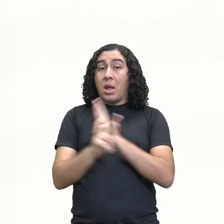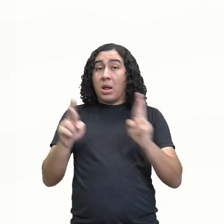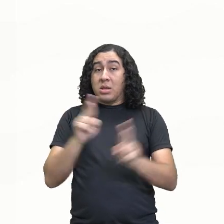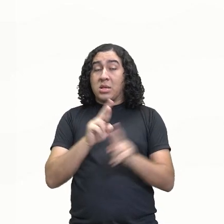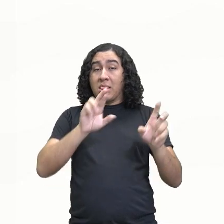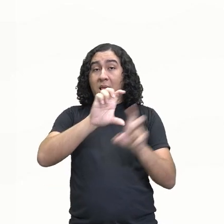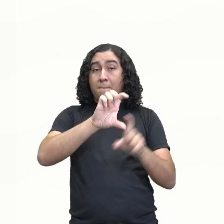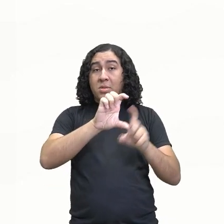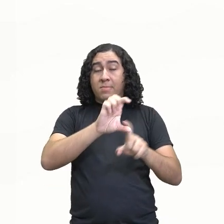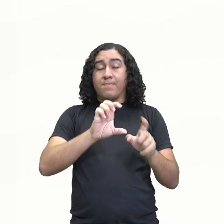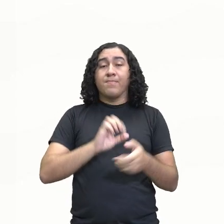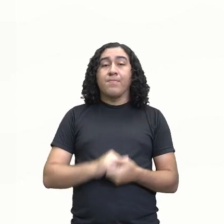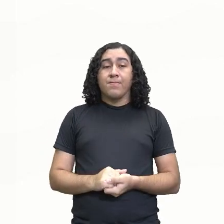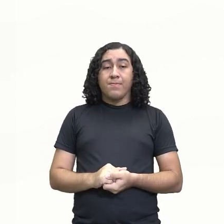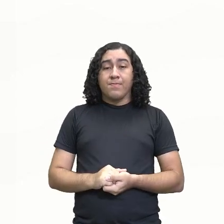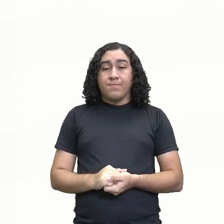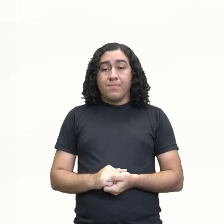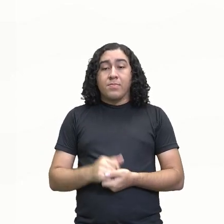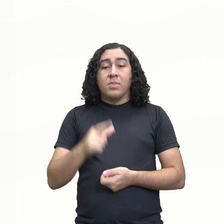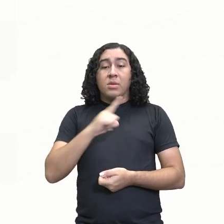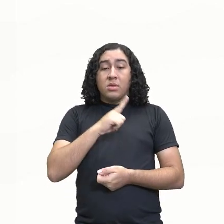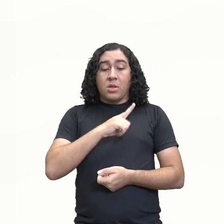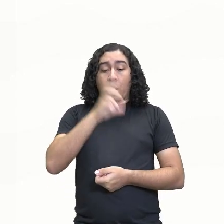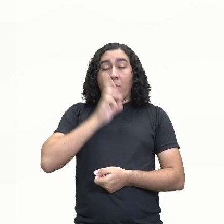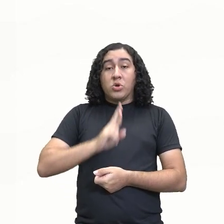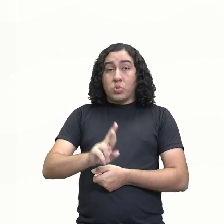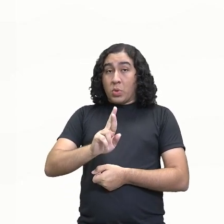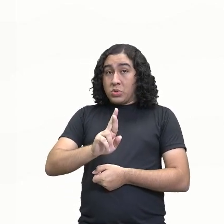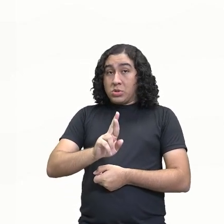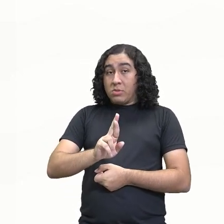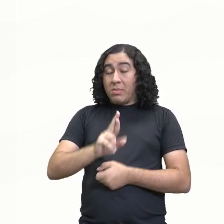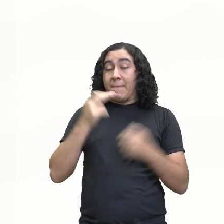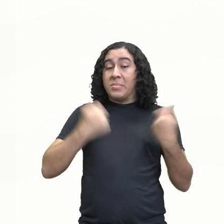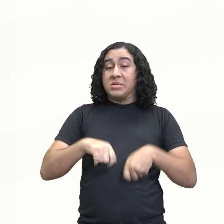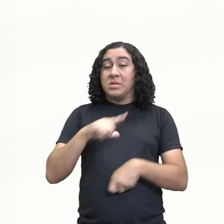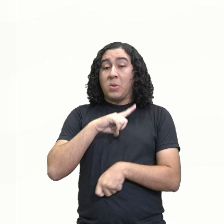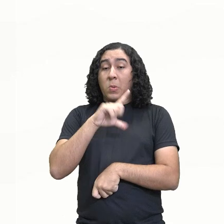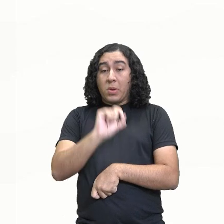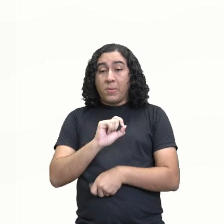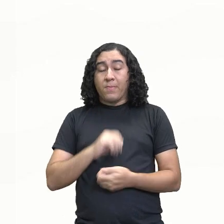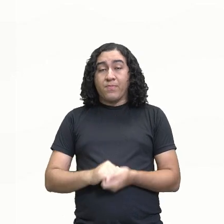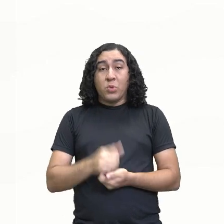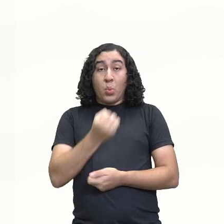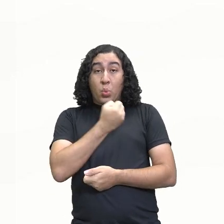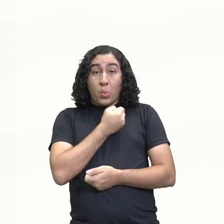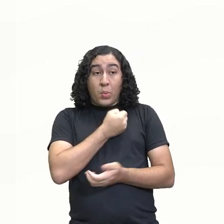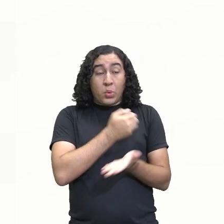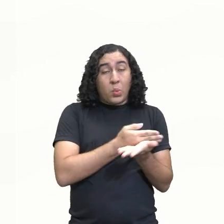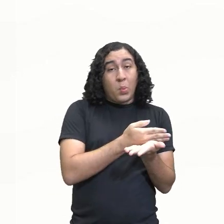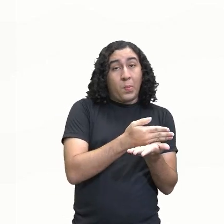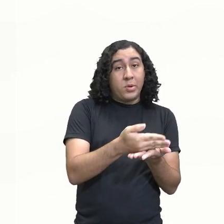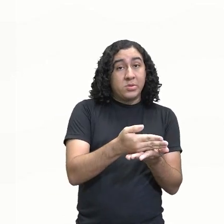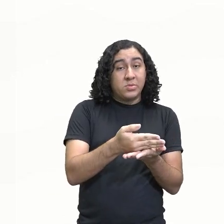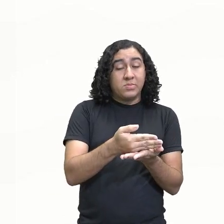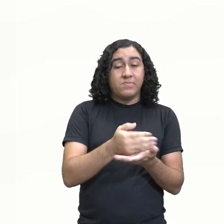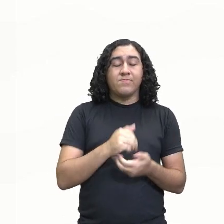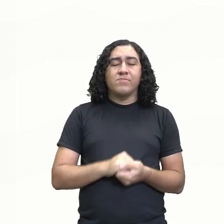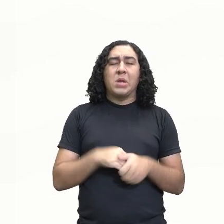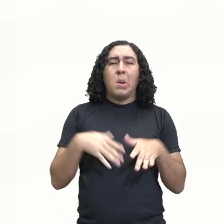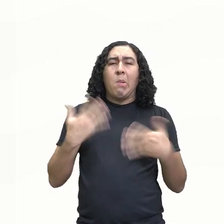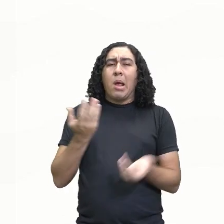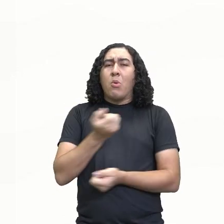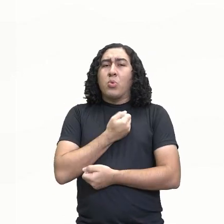dependência. Para eu ter um valor final, eu preciso de quem? De um valor inicial. E esse